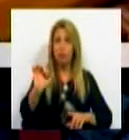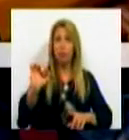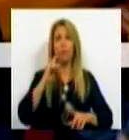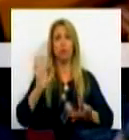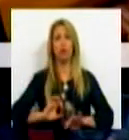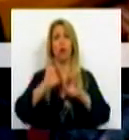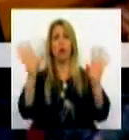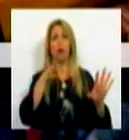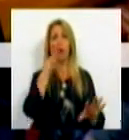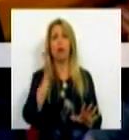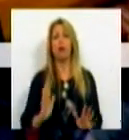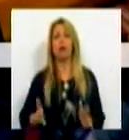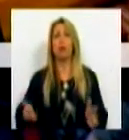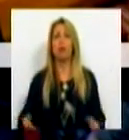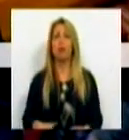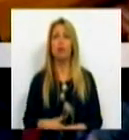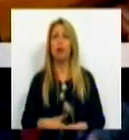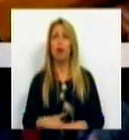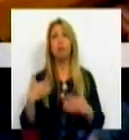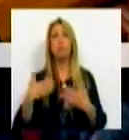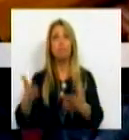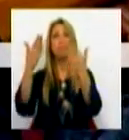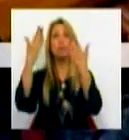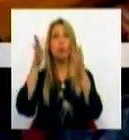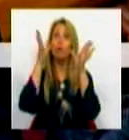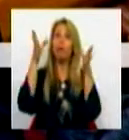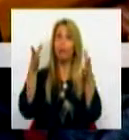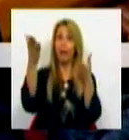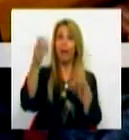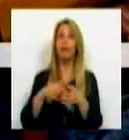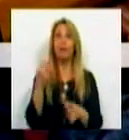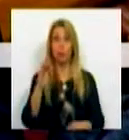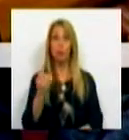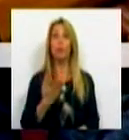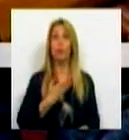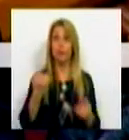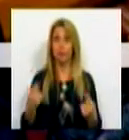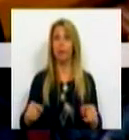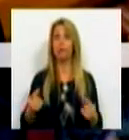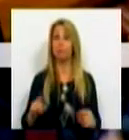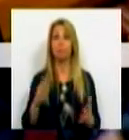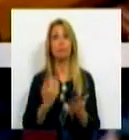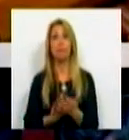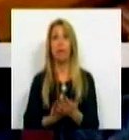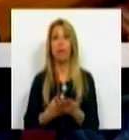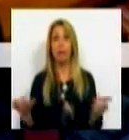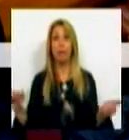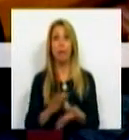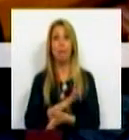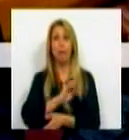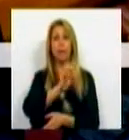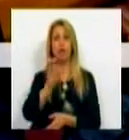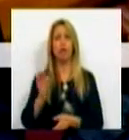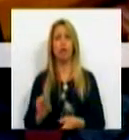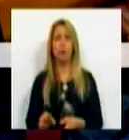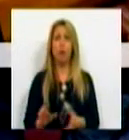foi saúdo, de facto, a atenção que o Partido Social Democrata tem dado à imprensa regional e acho que merece